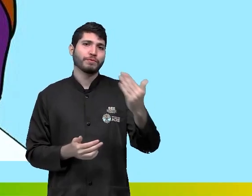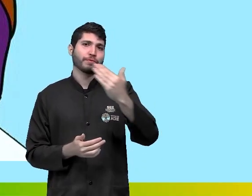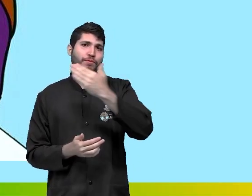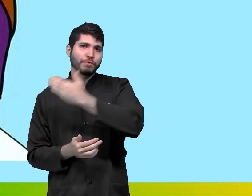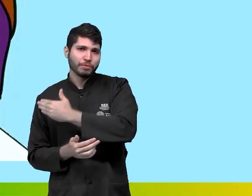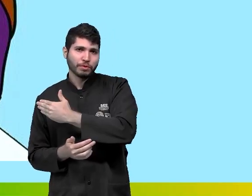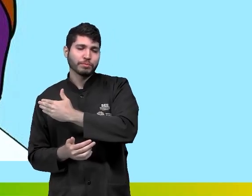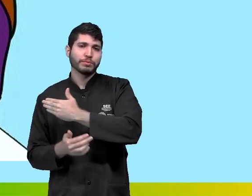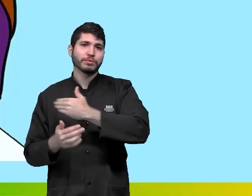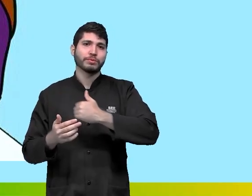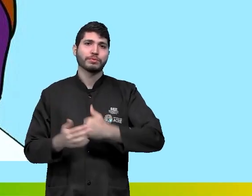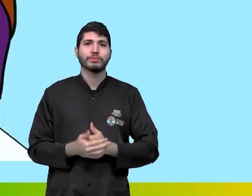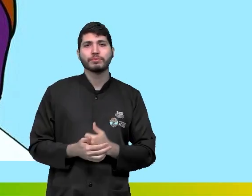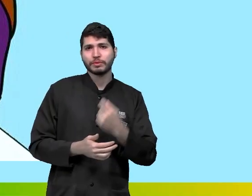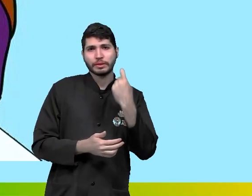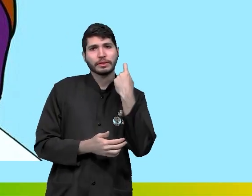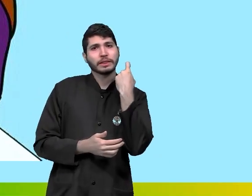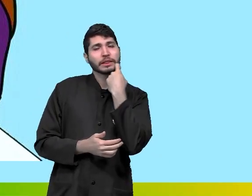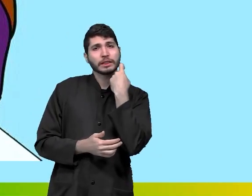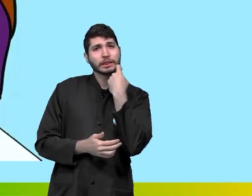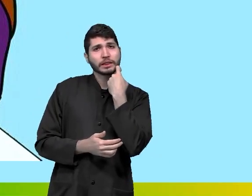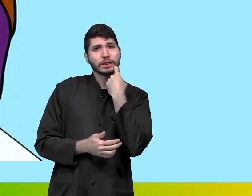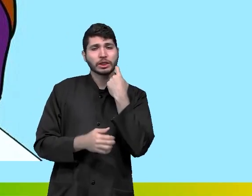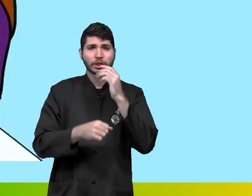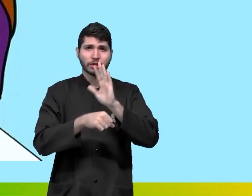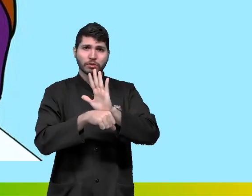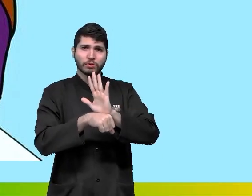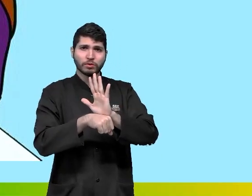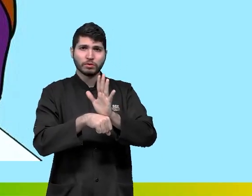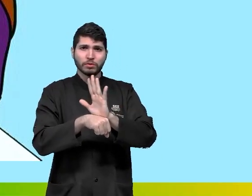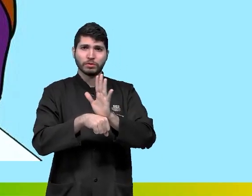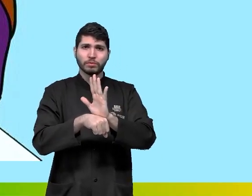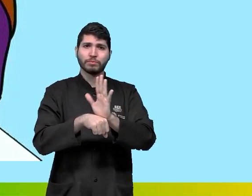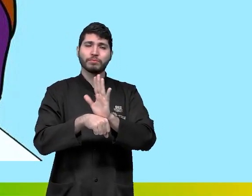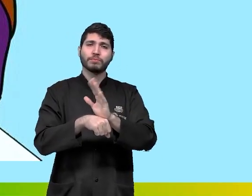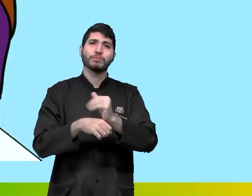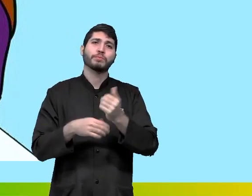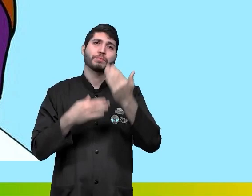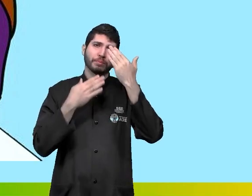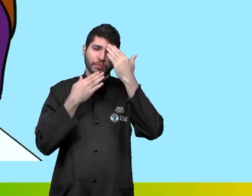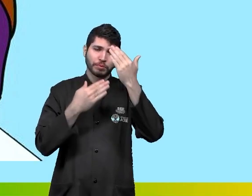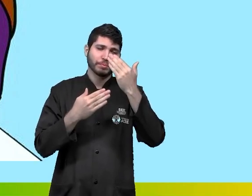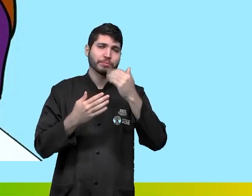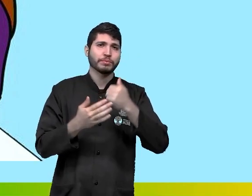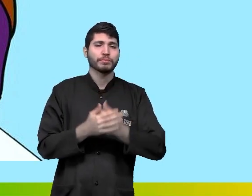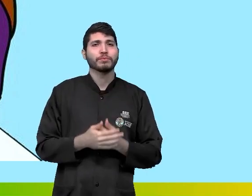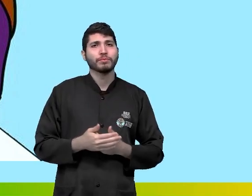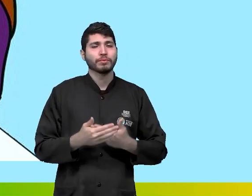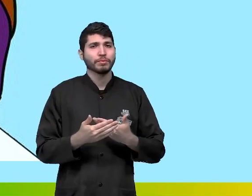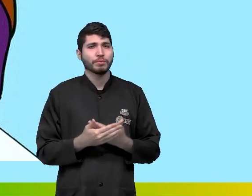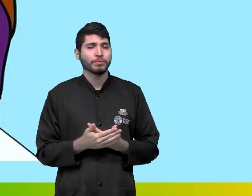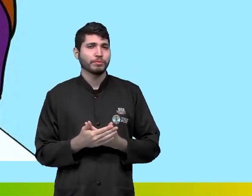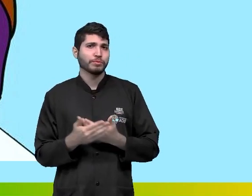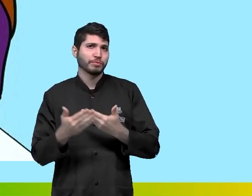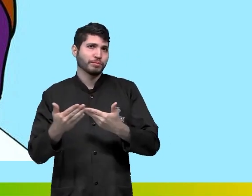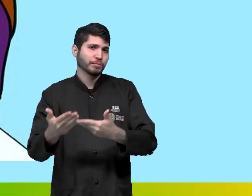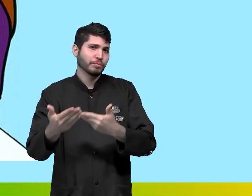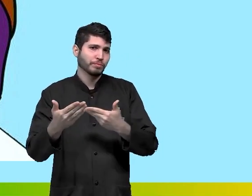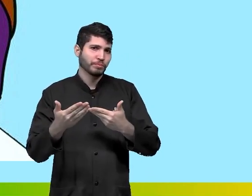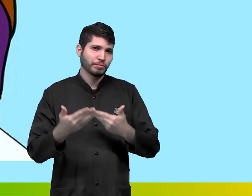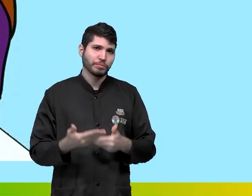na sexta. Graças por invitar-me, graças por me convidar, pero não puedo. Aí é outro exemplo.